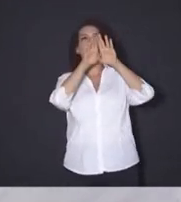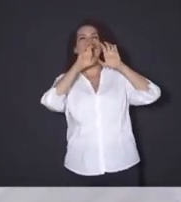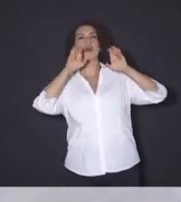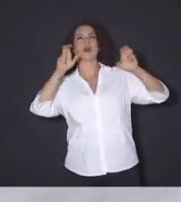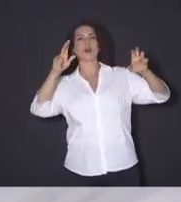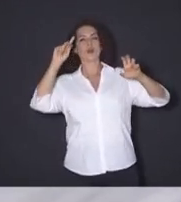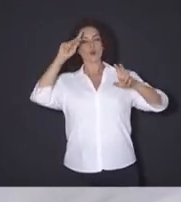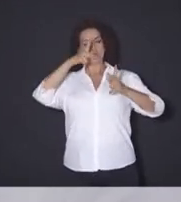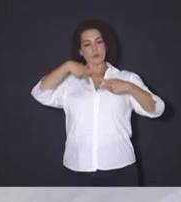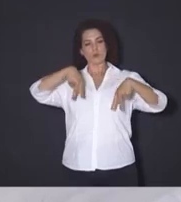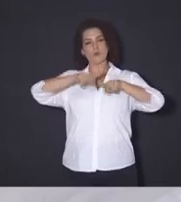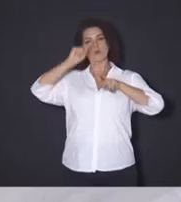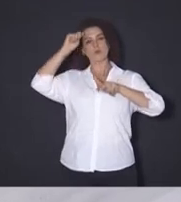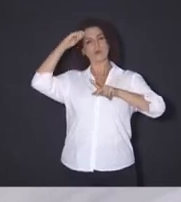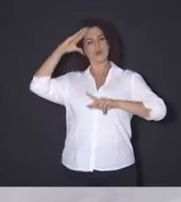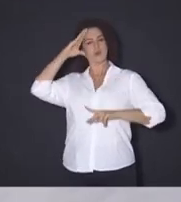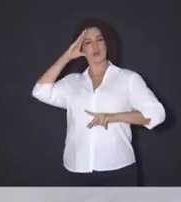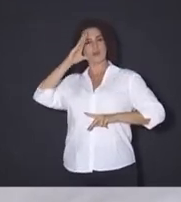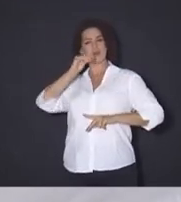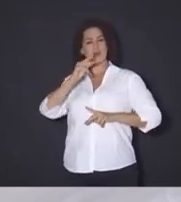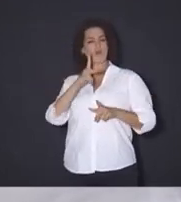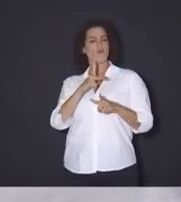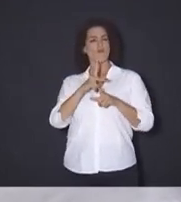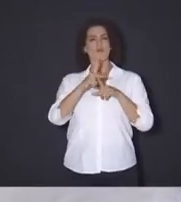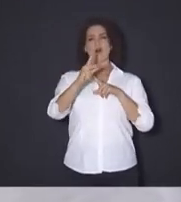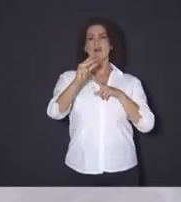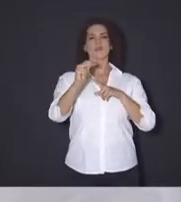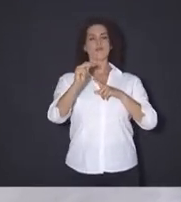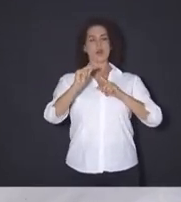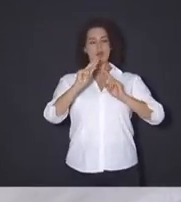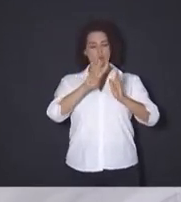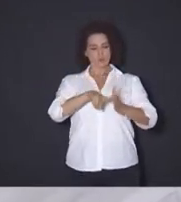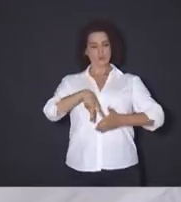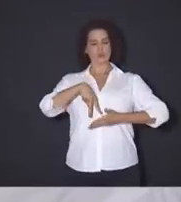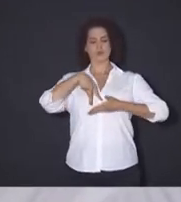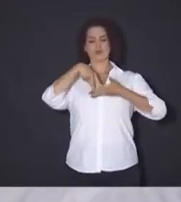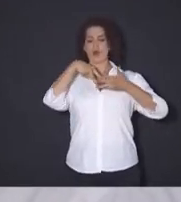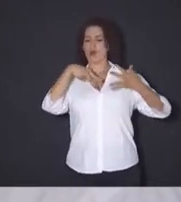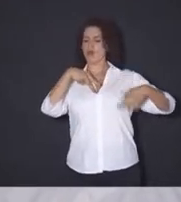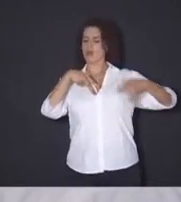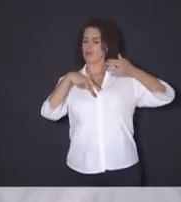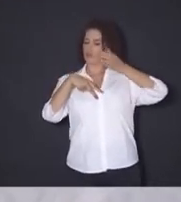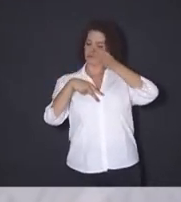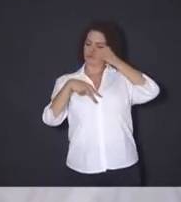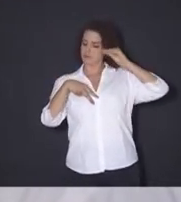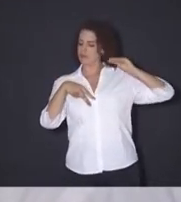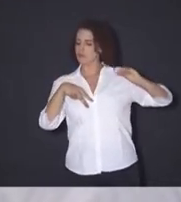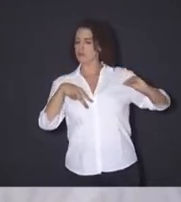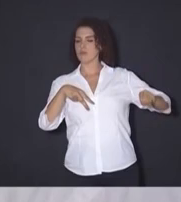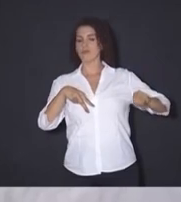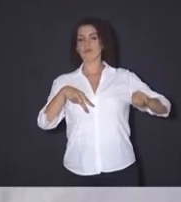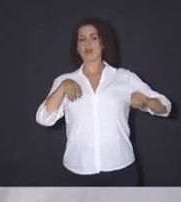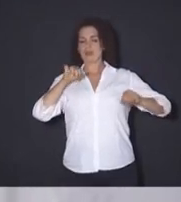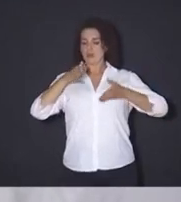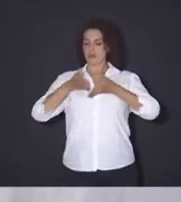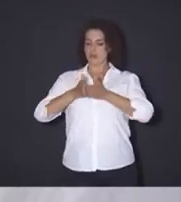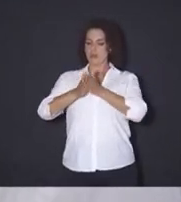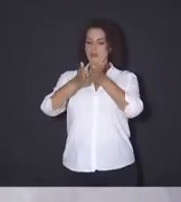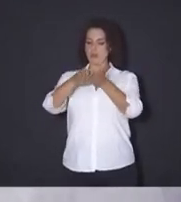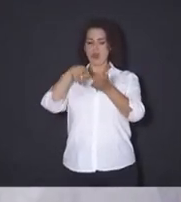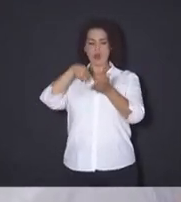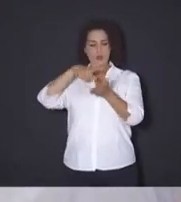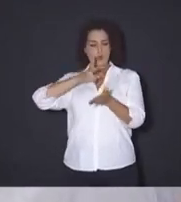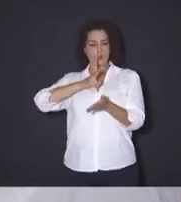entendeu que o grande vencedor se erre além da dor sobreviventes do navio que descobriu o brasil foi